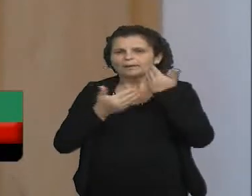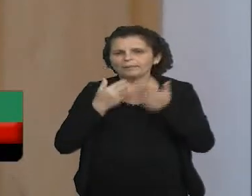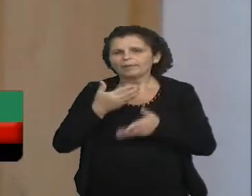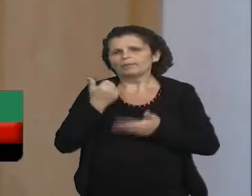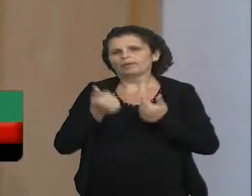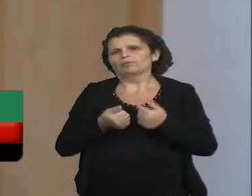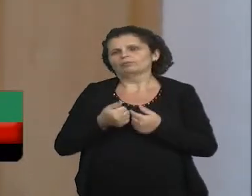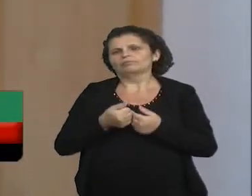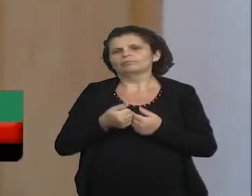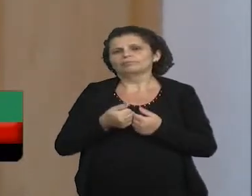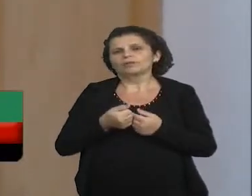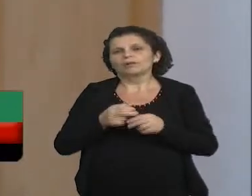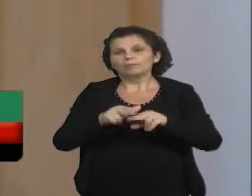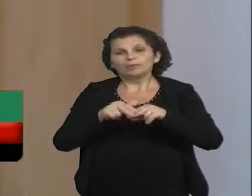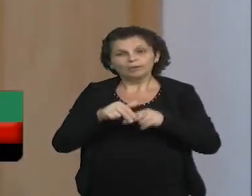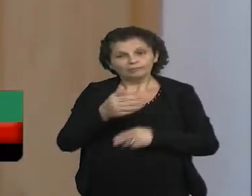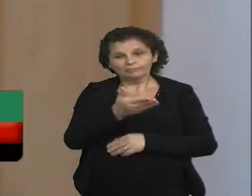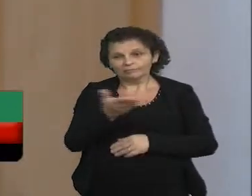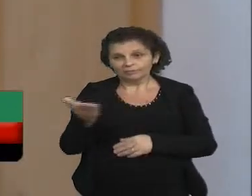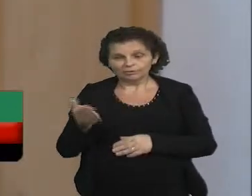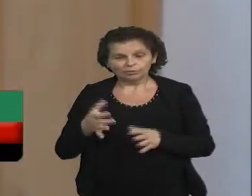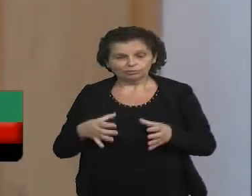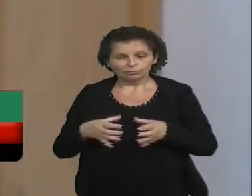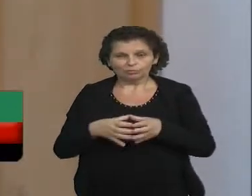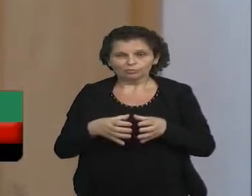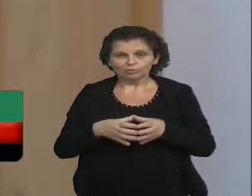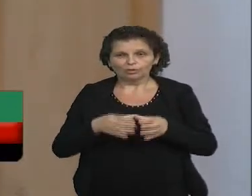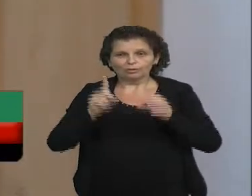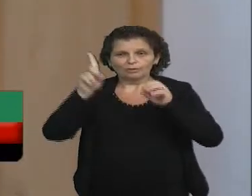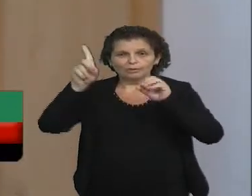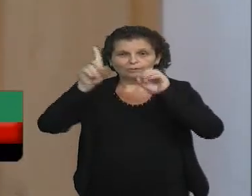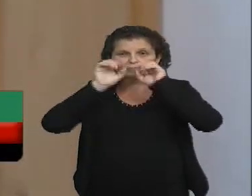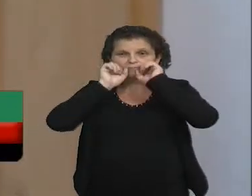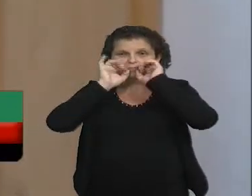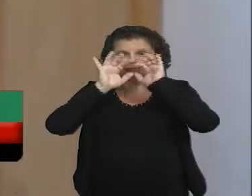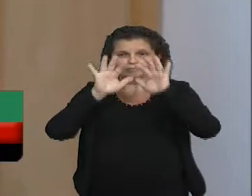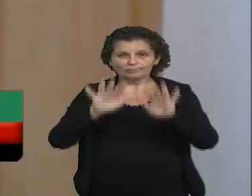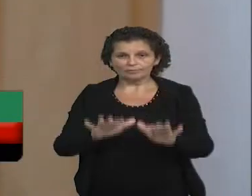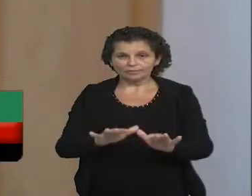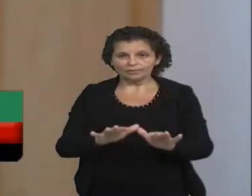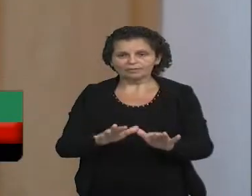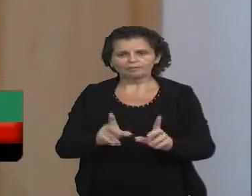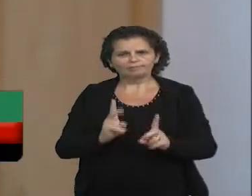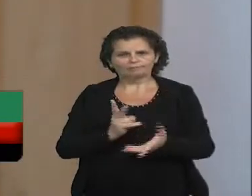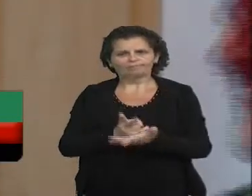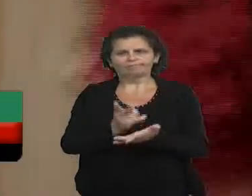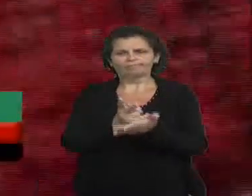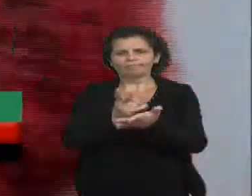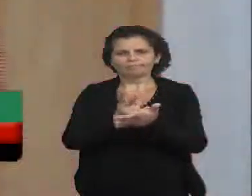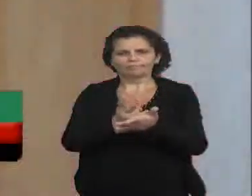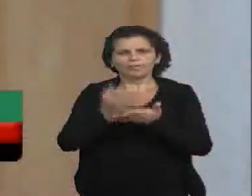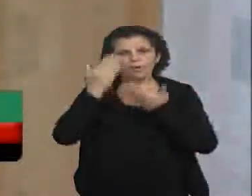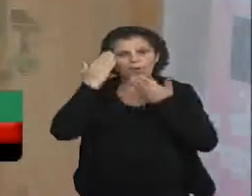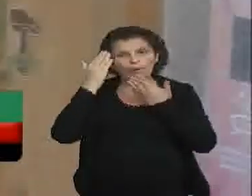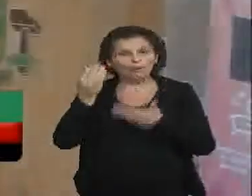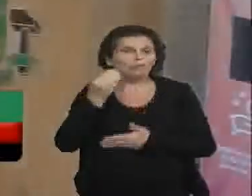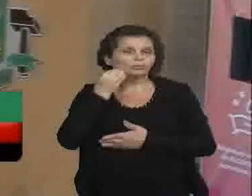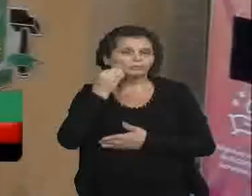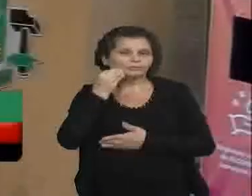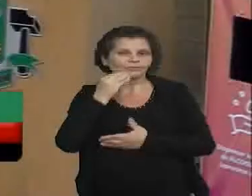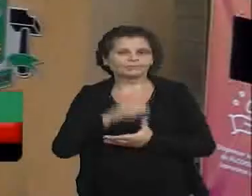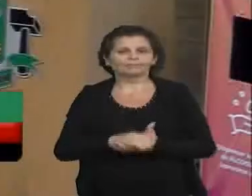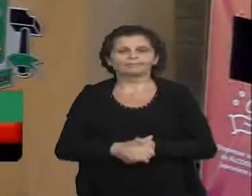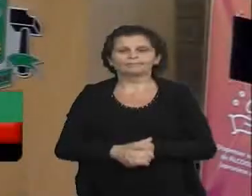cada vez melhor por causa de vocês e de todos nós. Que Deus abençoe, César. Que Deus abençoe mesmo. Obrigado pela oportunidade, senhor